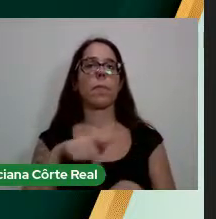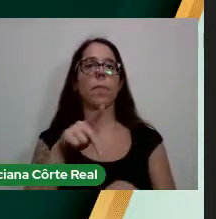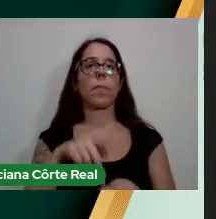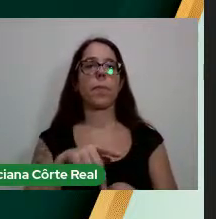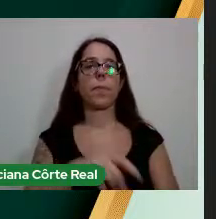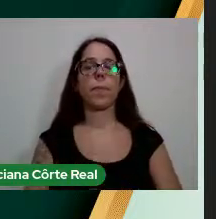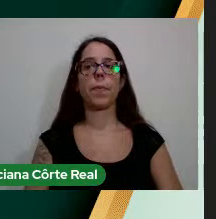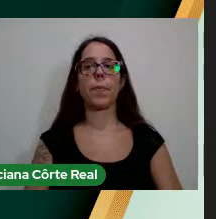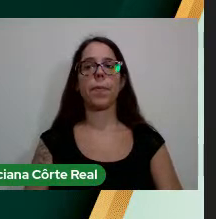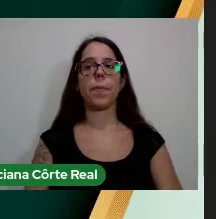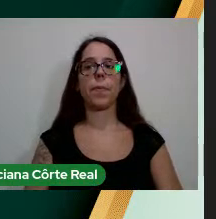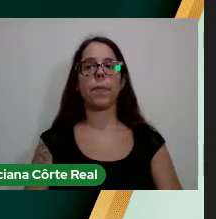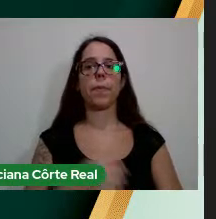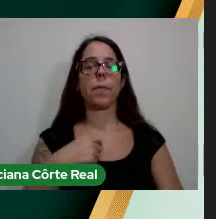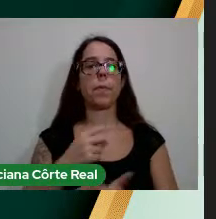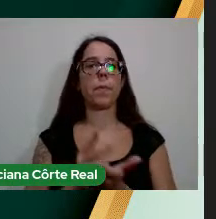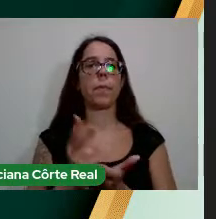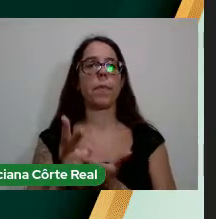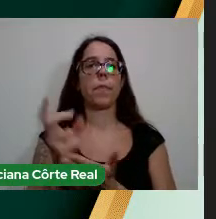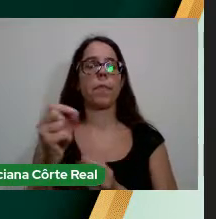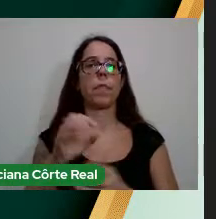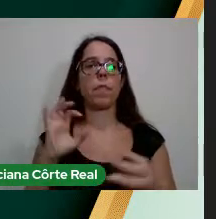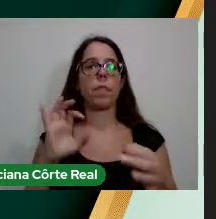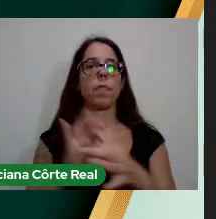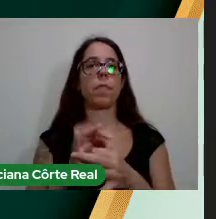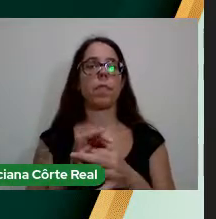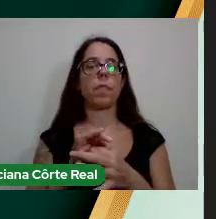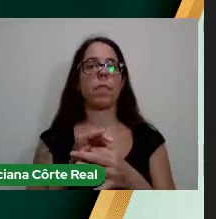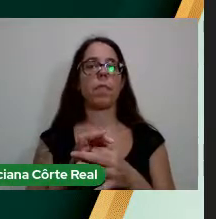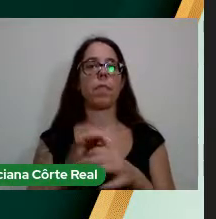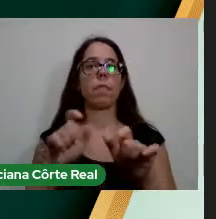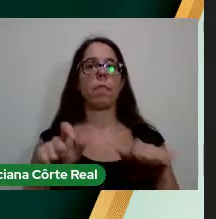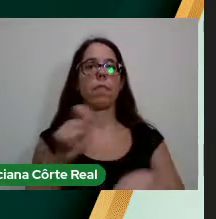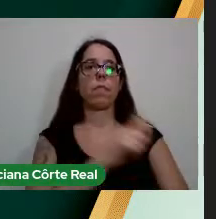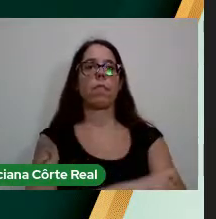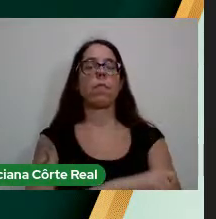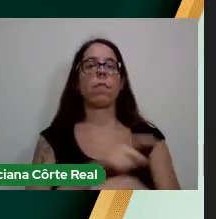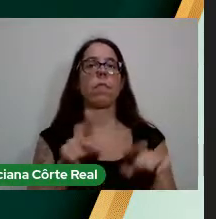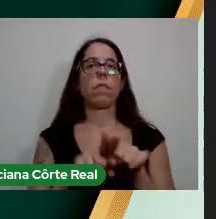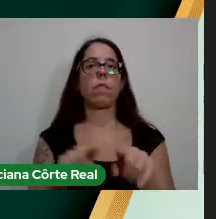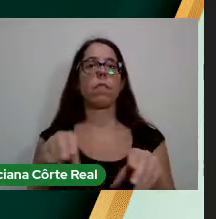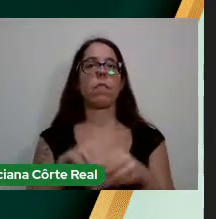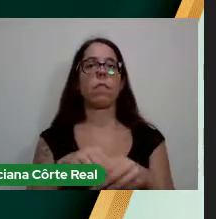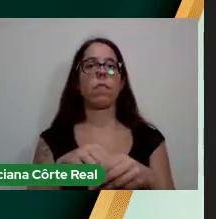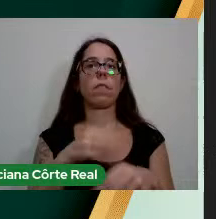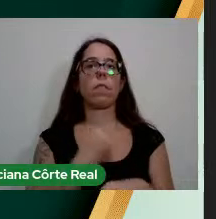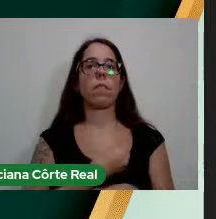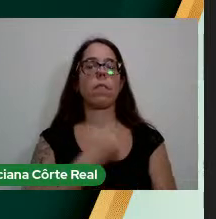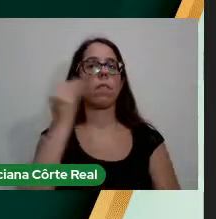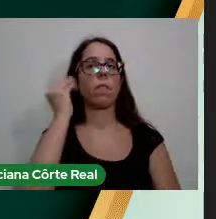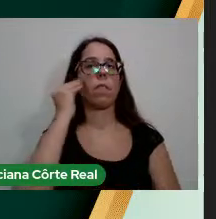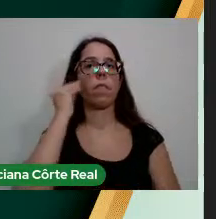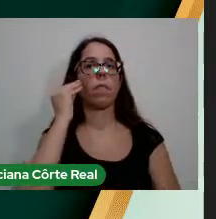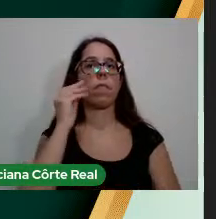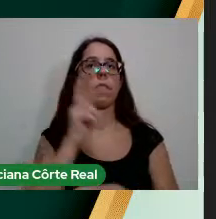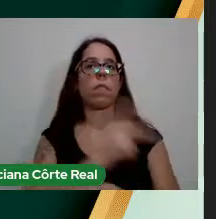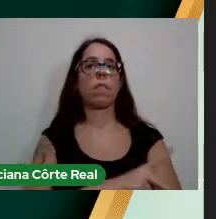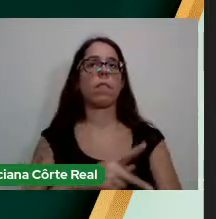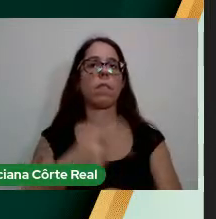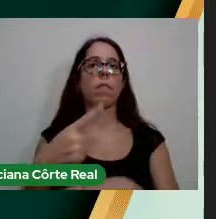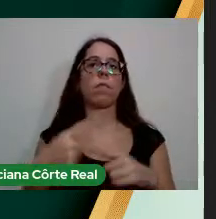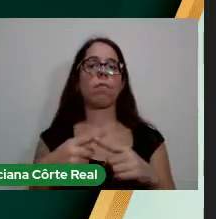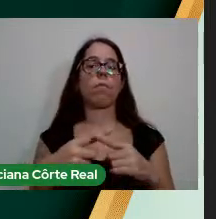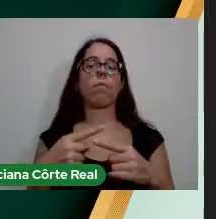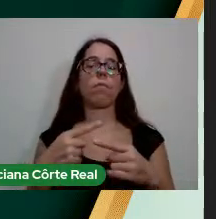Estarei sempre engajada com os educandos em suas vivências pedagógicas Porque